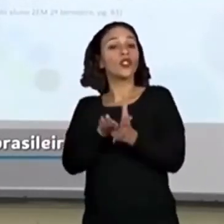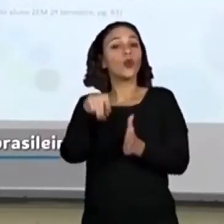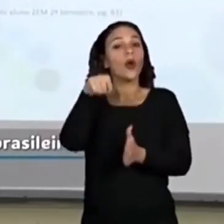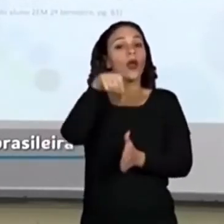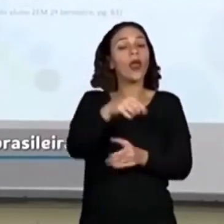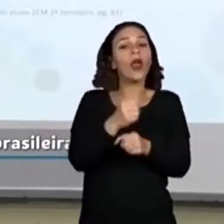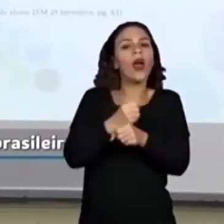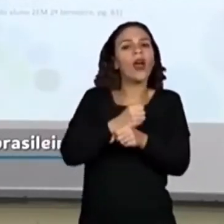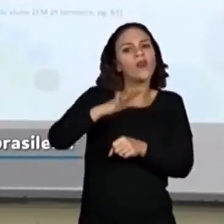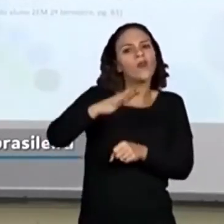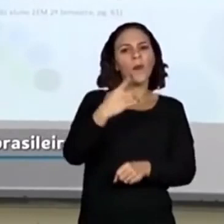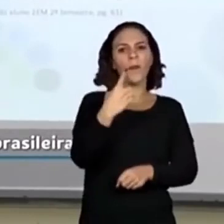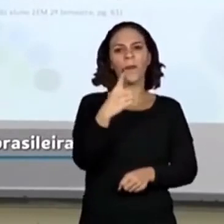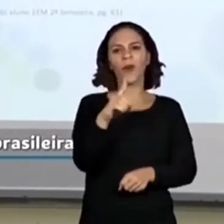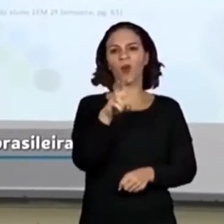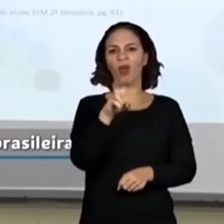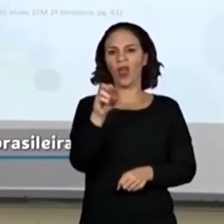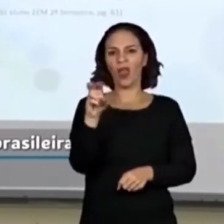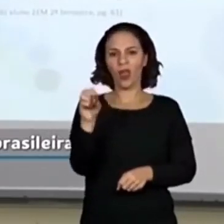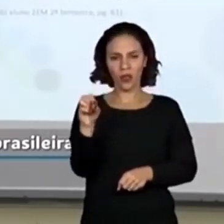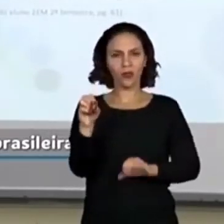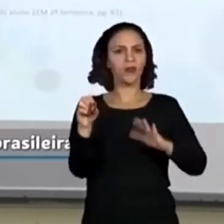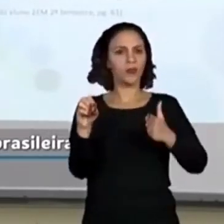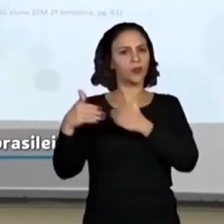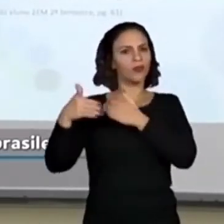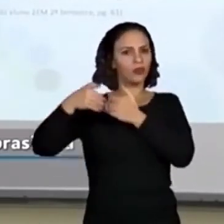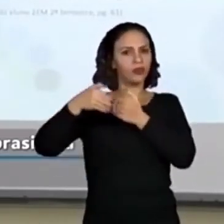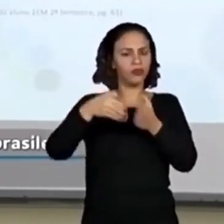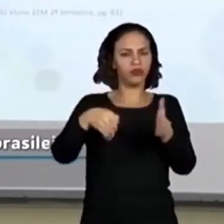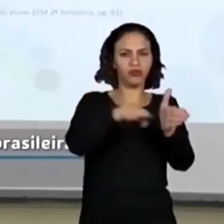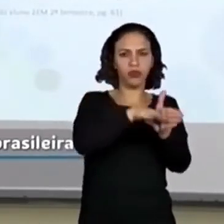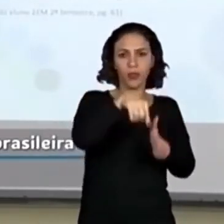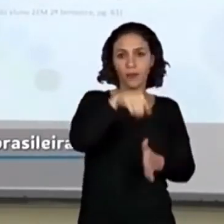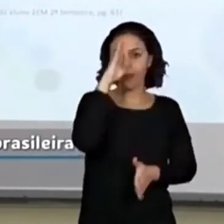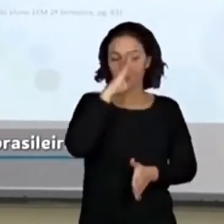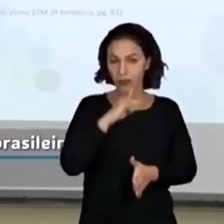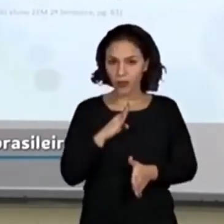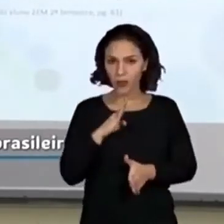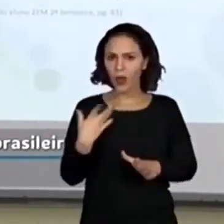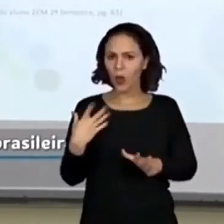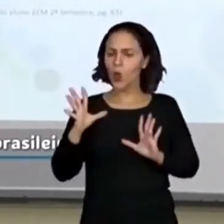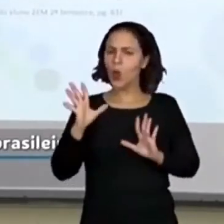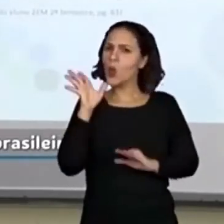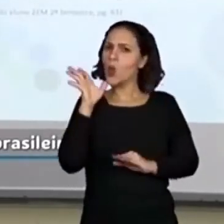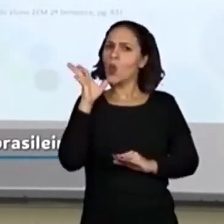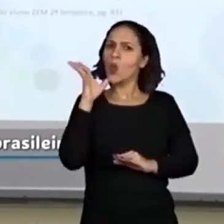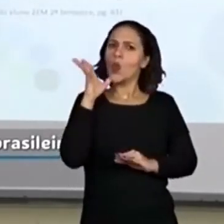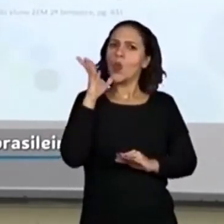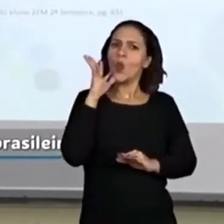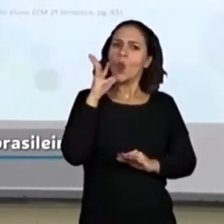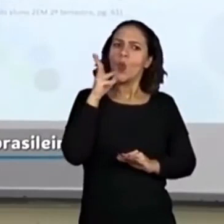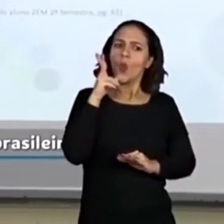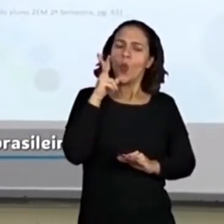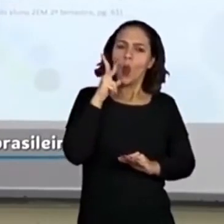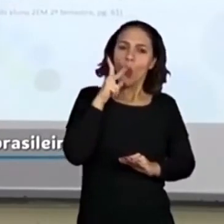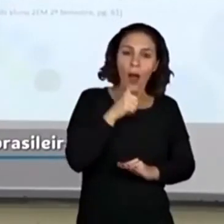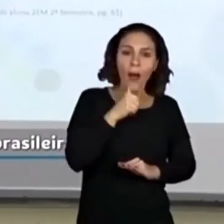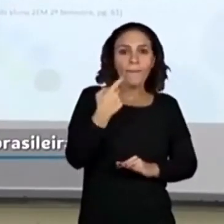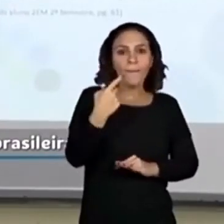no ano de 1500, e o Brasil só passa a desenvolver indústria